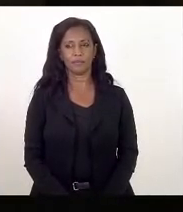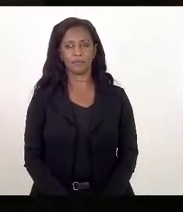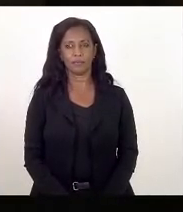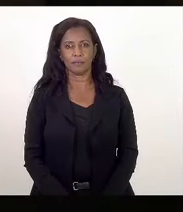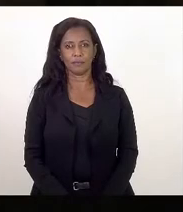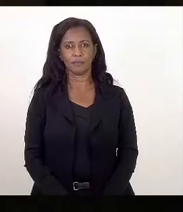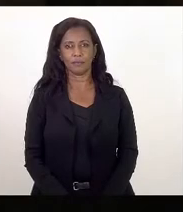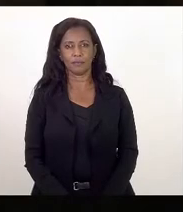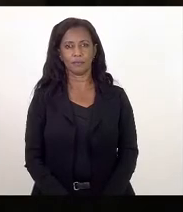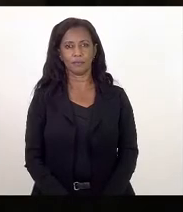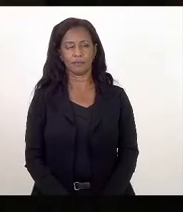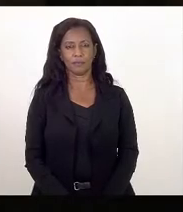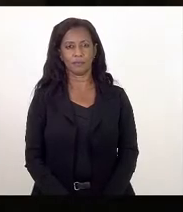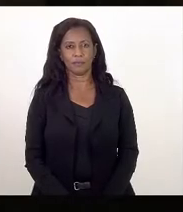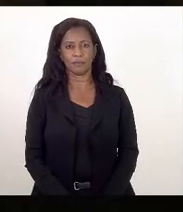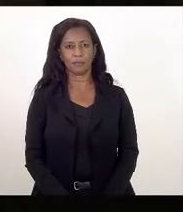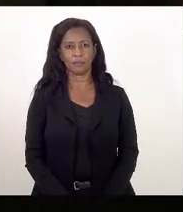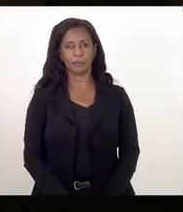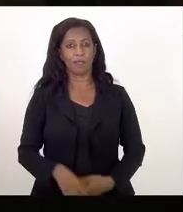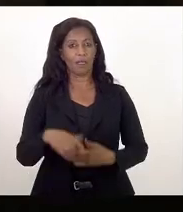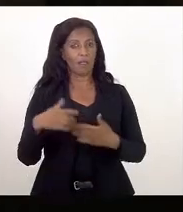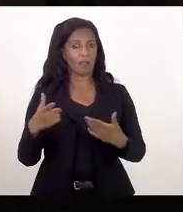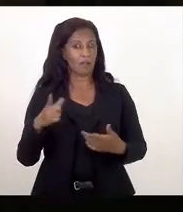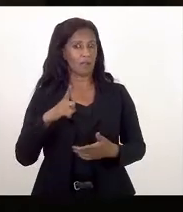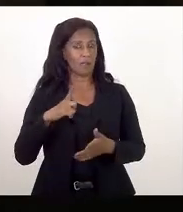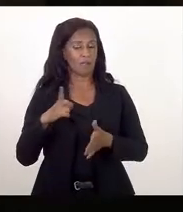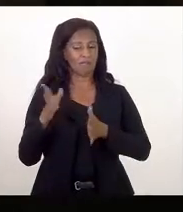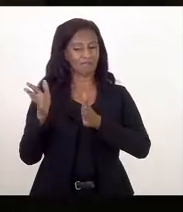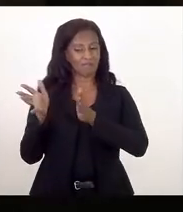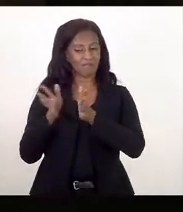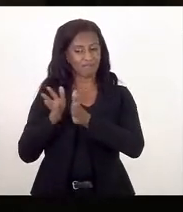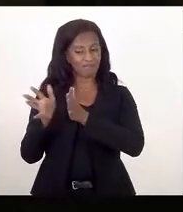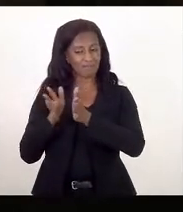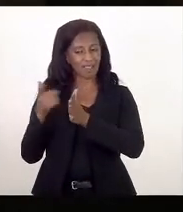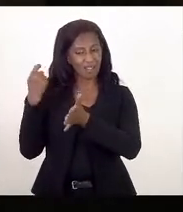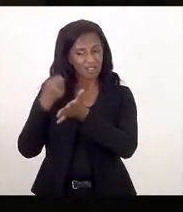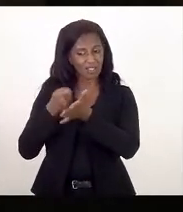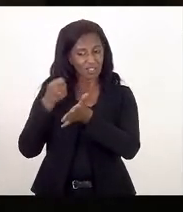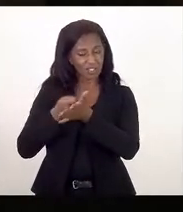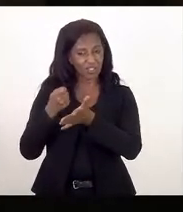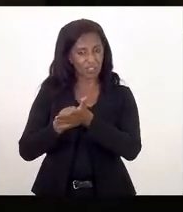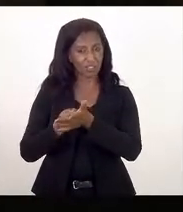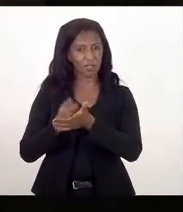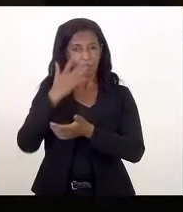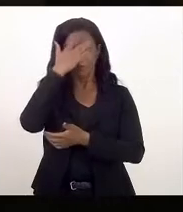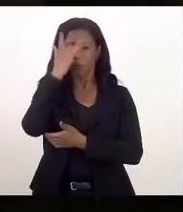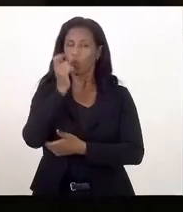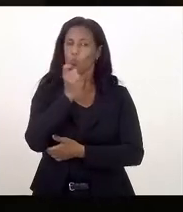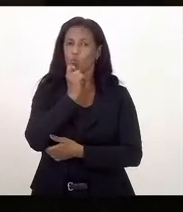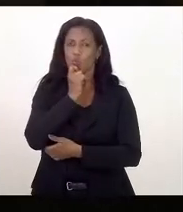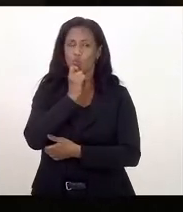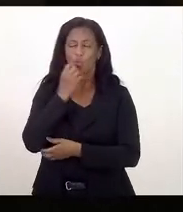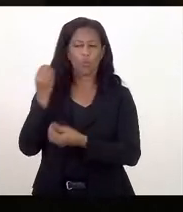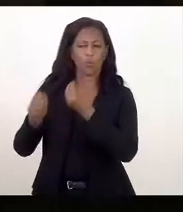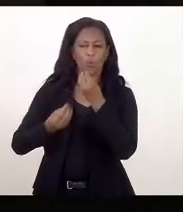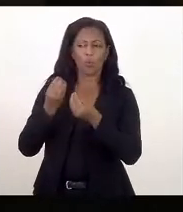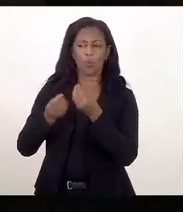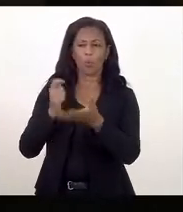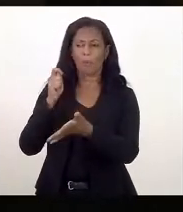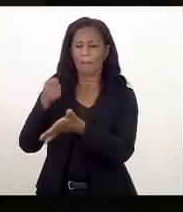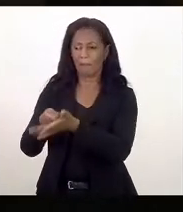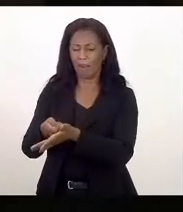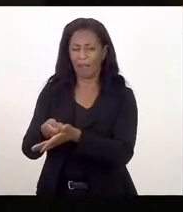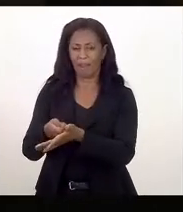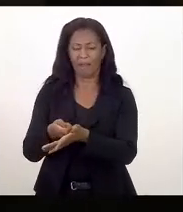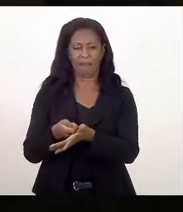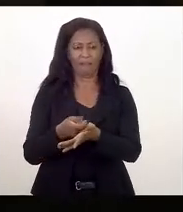A acessibilidade garantida para quem não tem os recursos de contratar